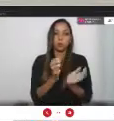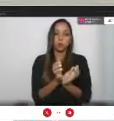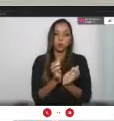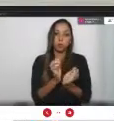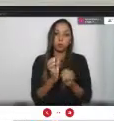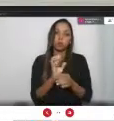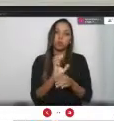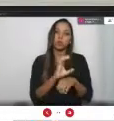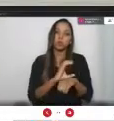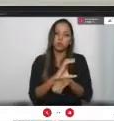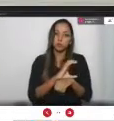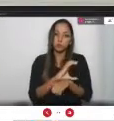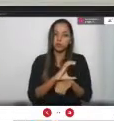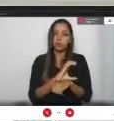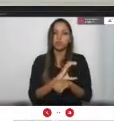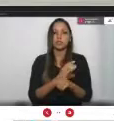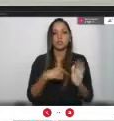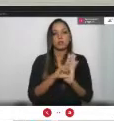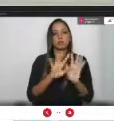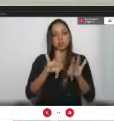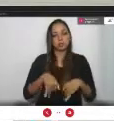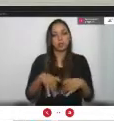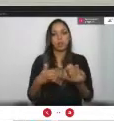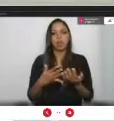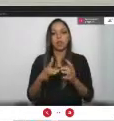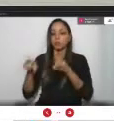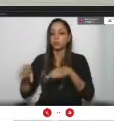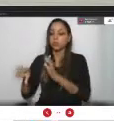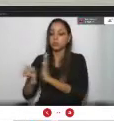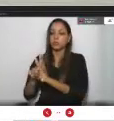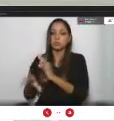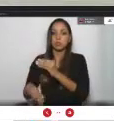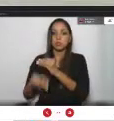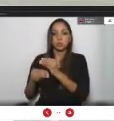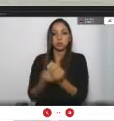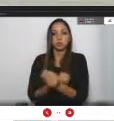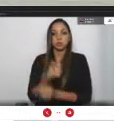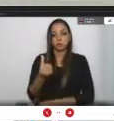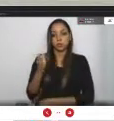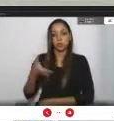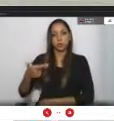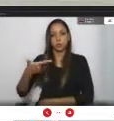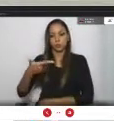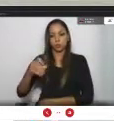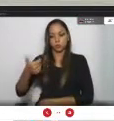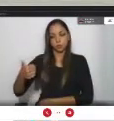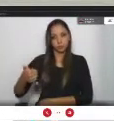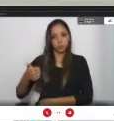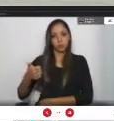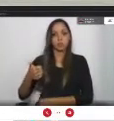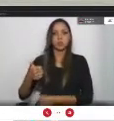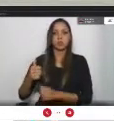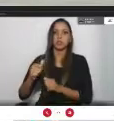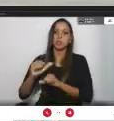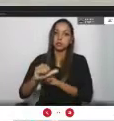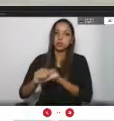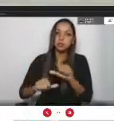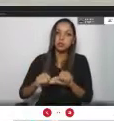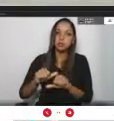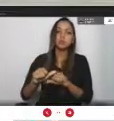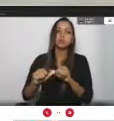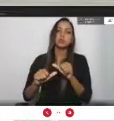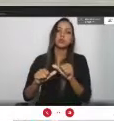Final. Parecer o projeto de lei complementar número 06/2021, que altera o dispositivo da Lei Complementar